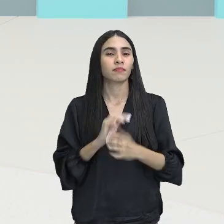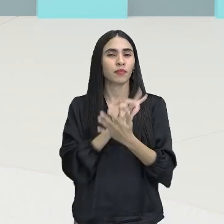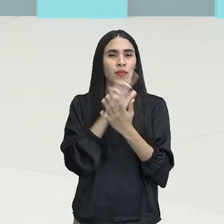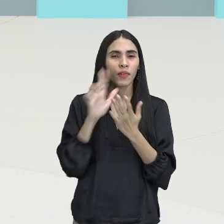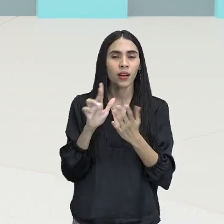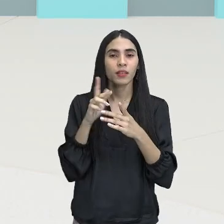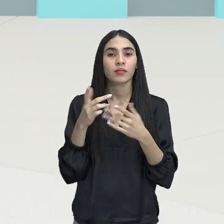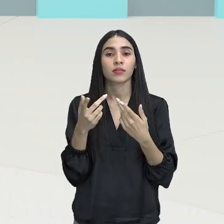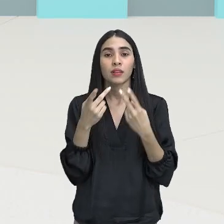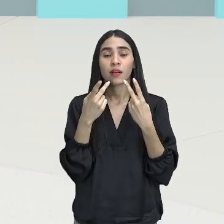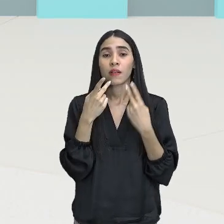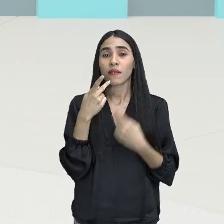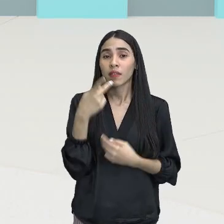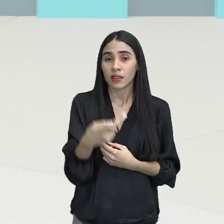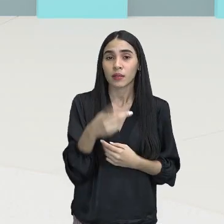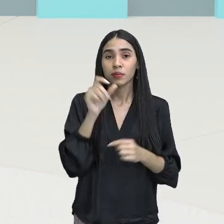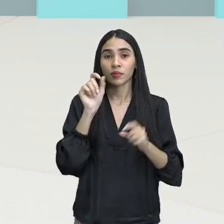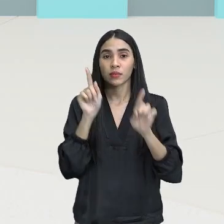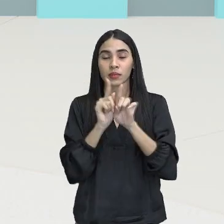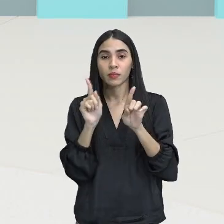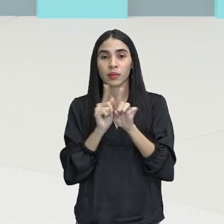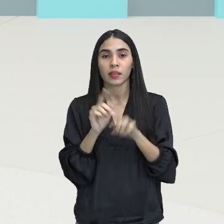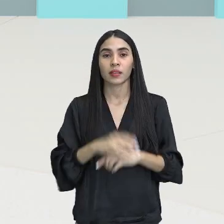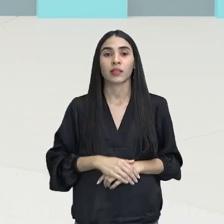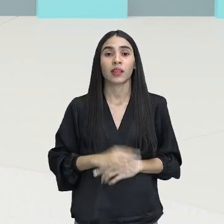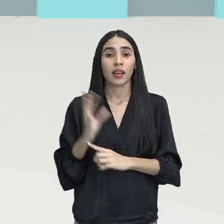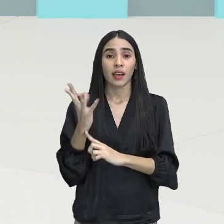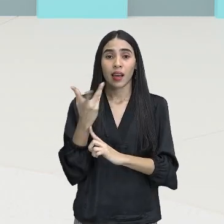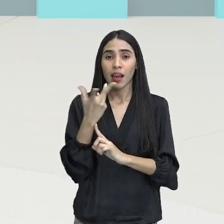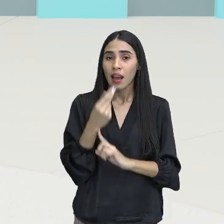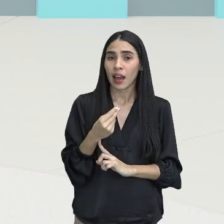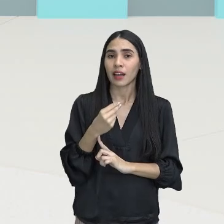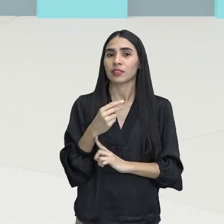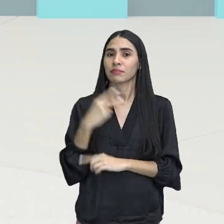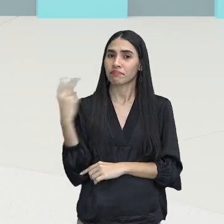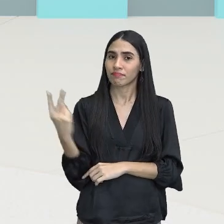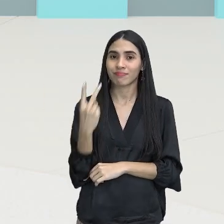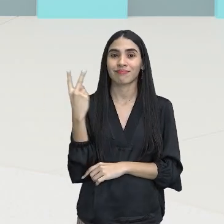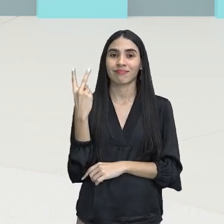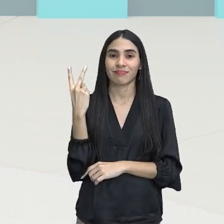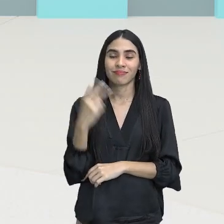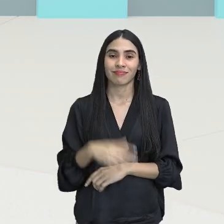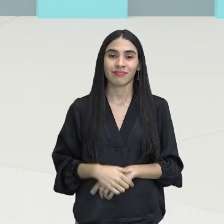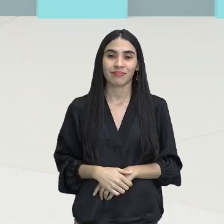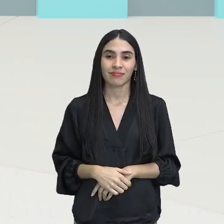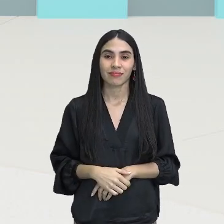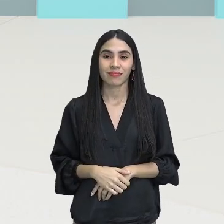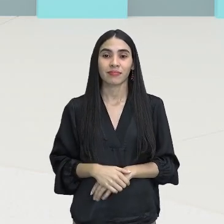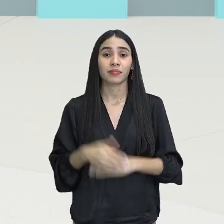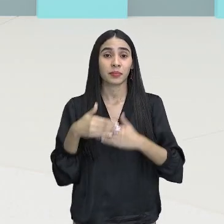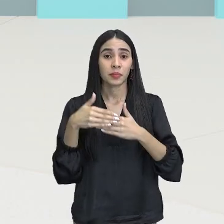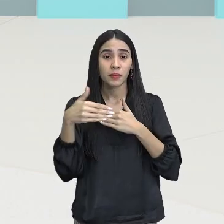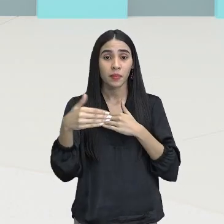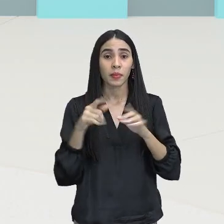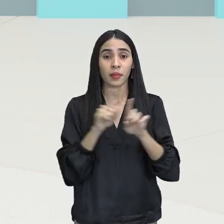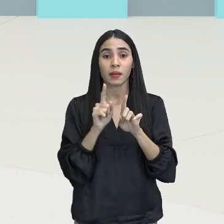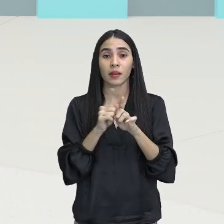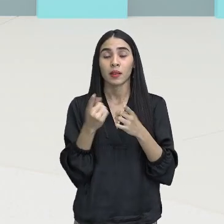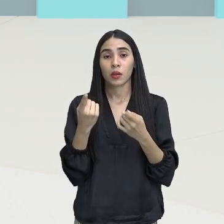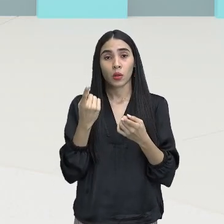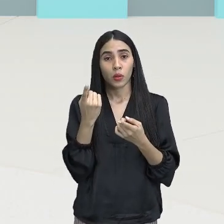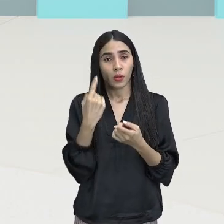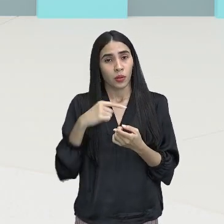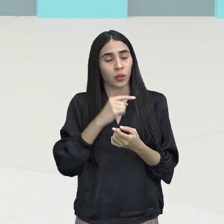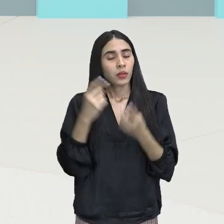quando falamos da questão da nossa arte, é muito rica. E assim, avançando, vamos